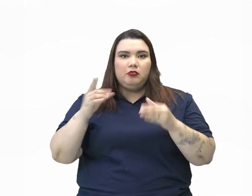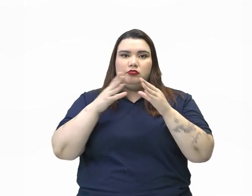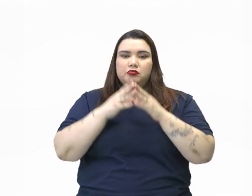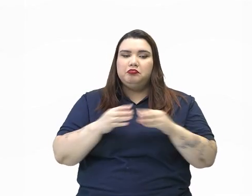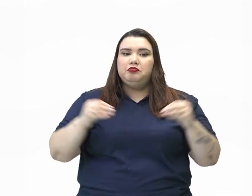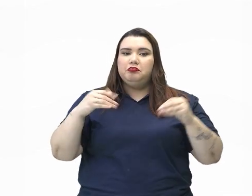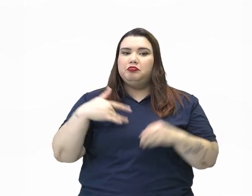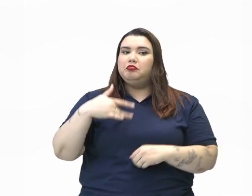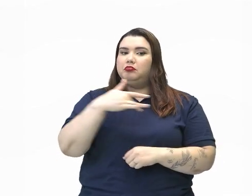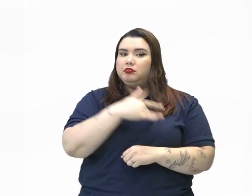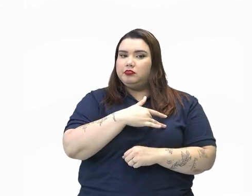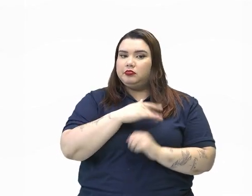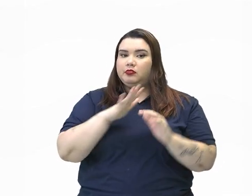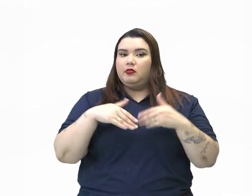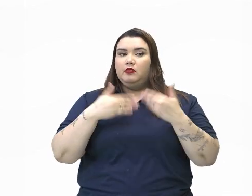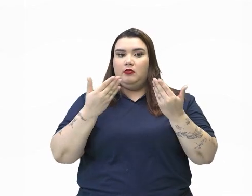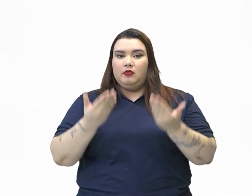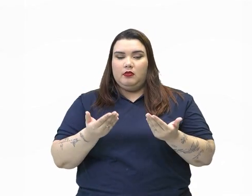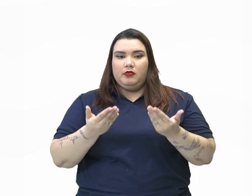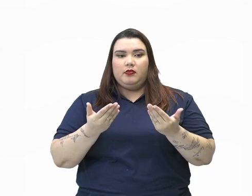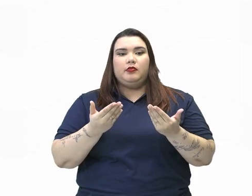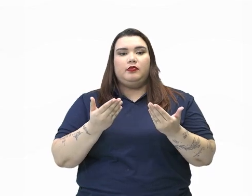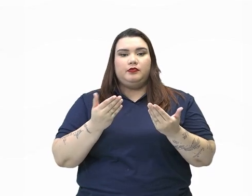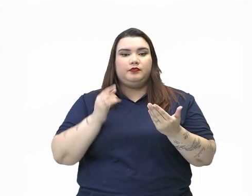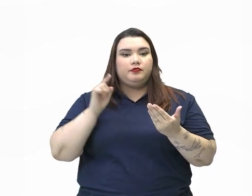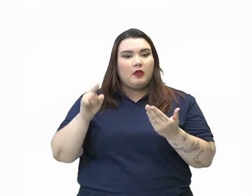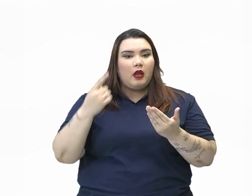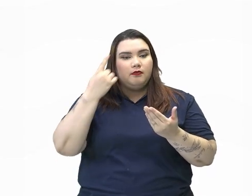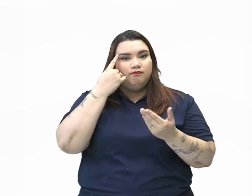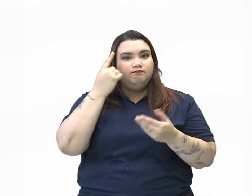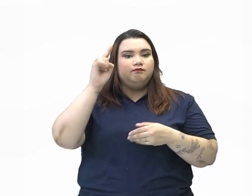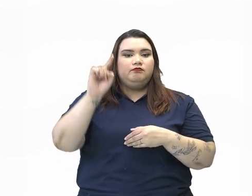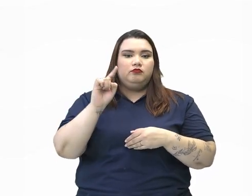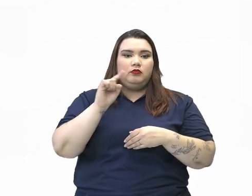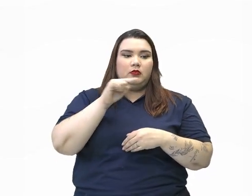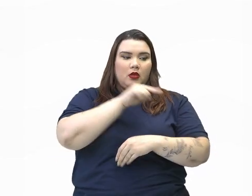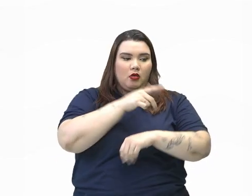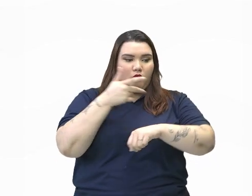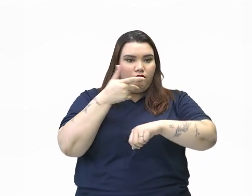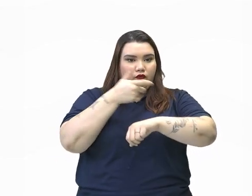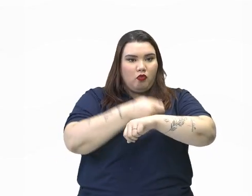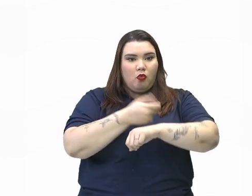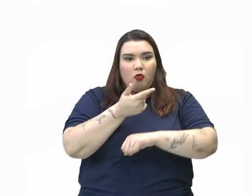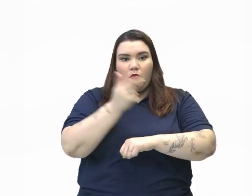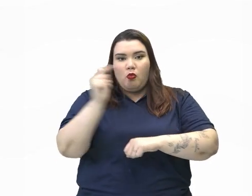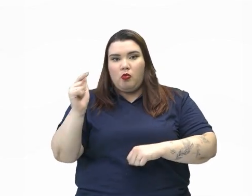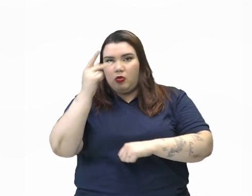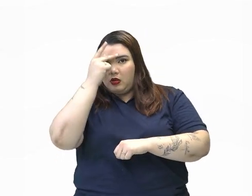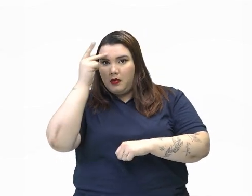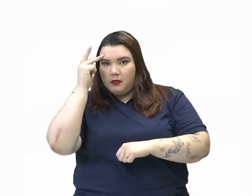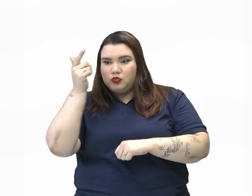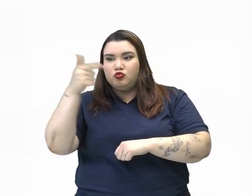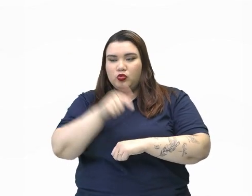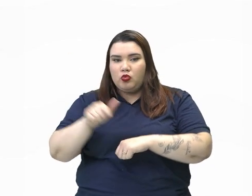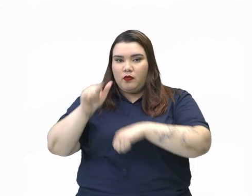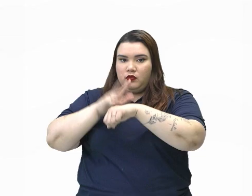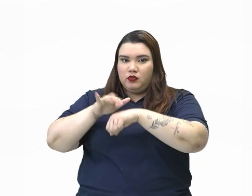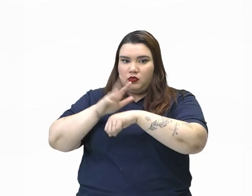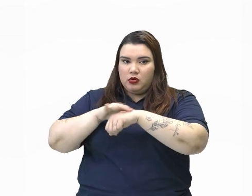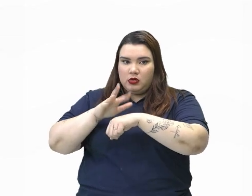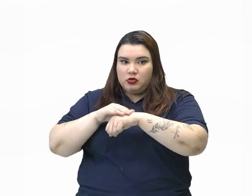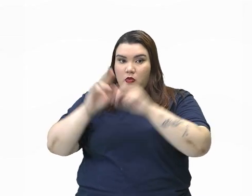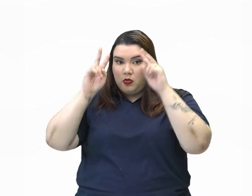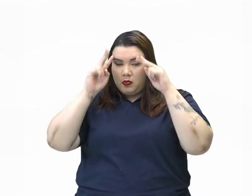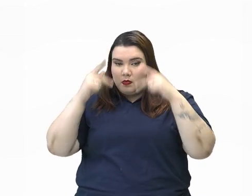curado. Posteriormente, Jenner inoculou em Phipps o pus de uma pessoa com varíola, e aí no caso já a